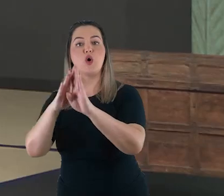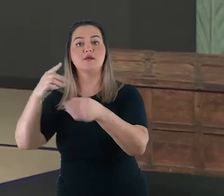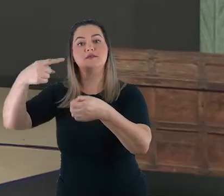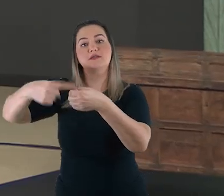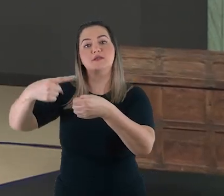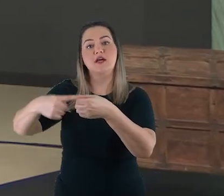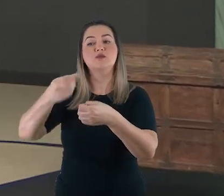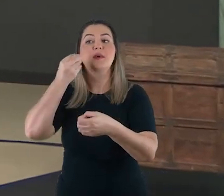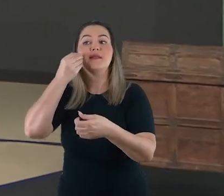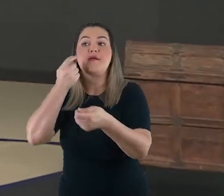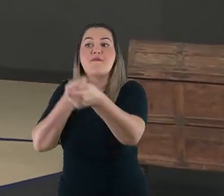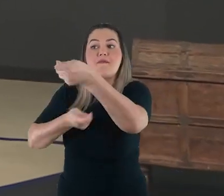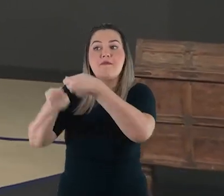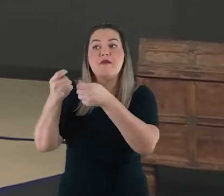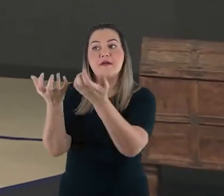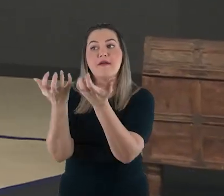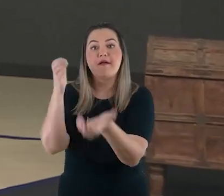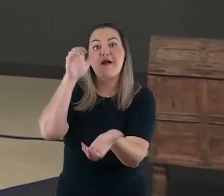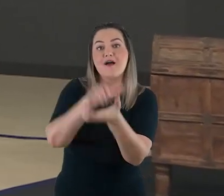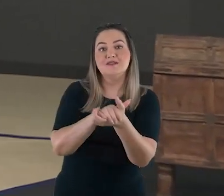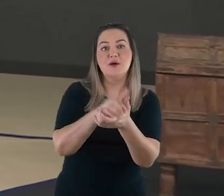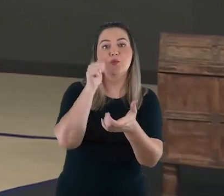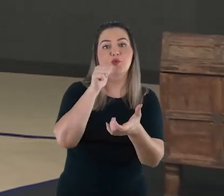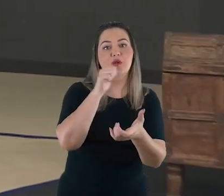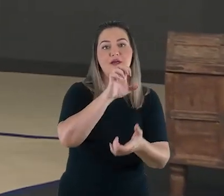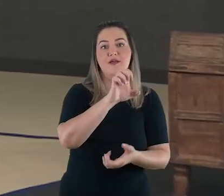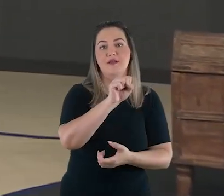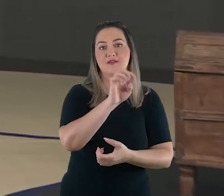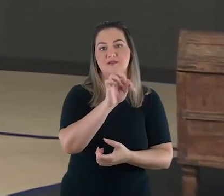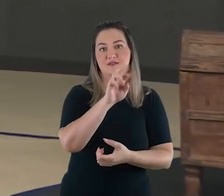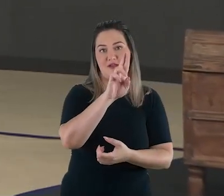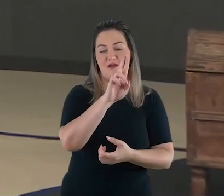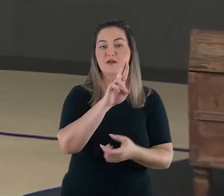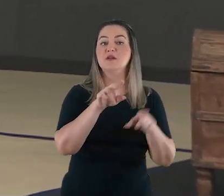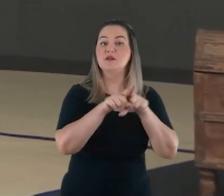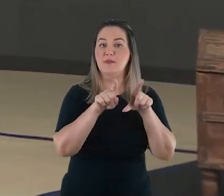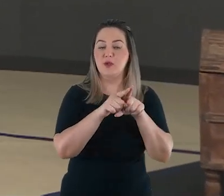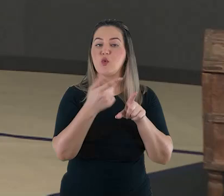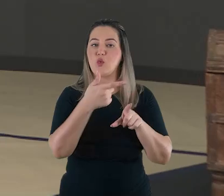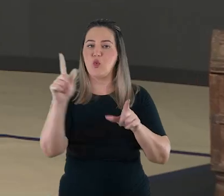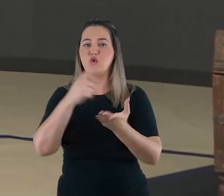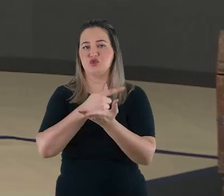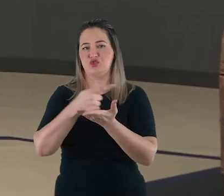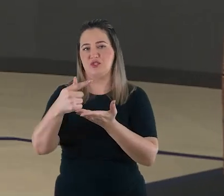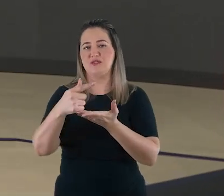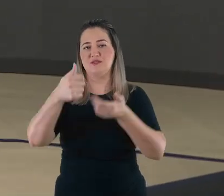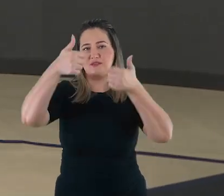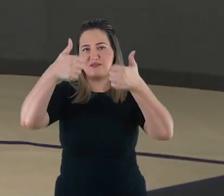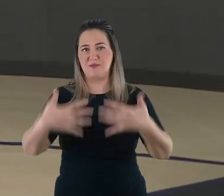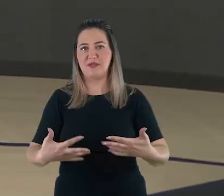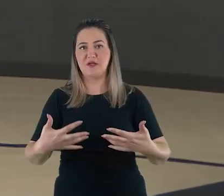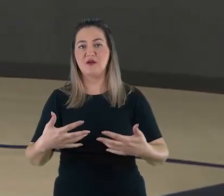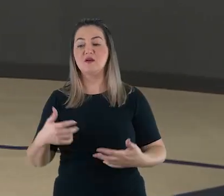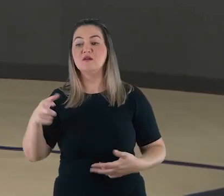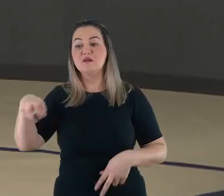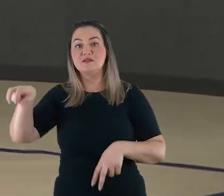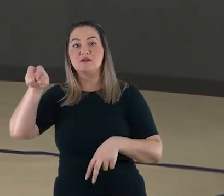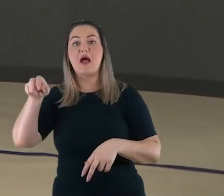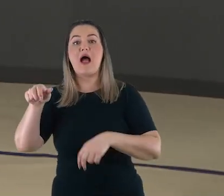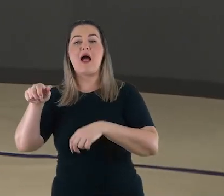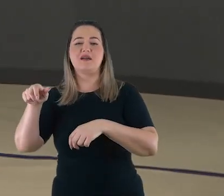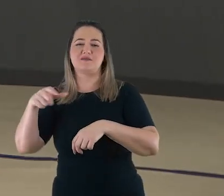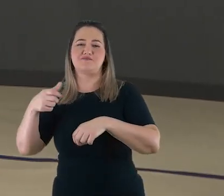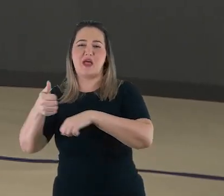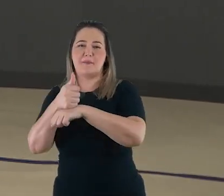juridicamente o seu casamento com Esther. Ló também é descrito em Gênesis capítulo 19, verso 1, como sentando-se à porta